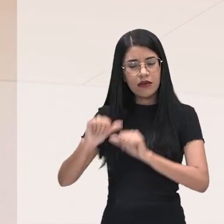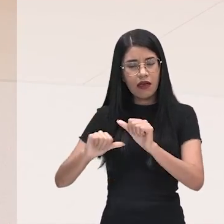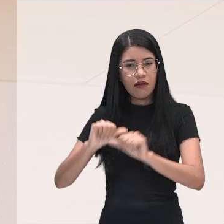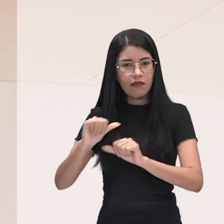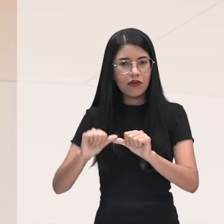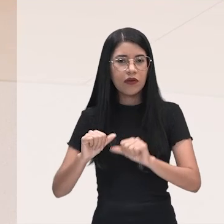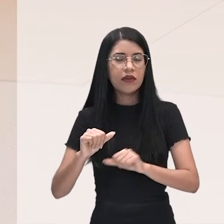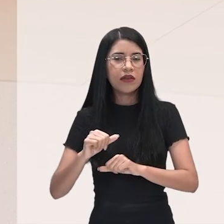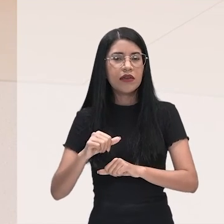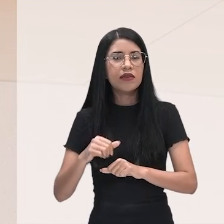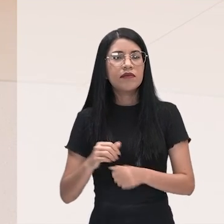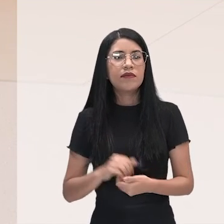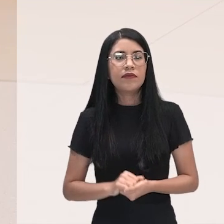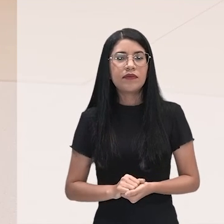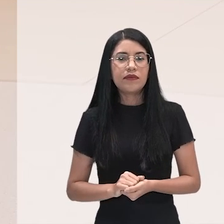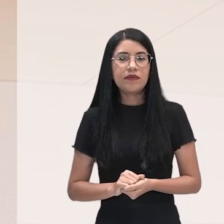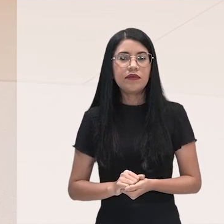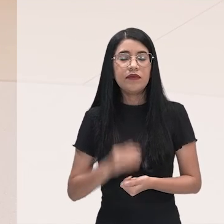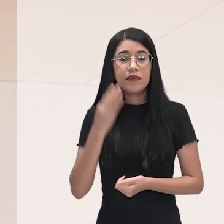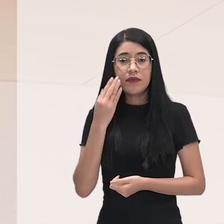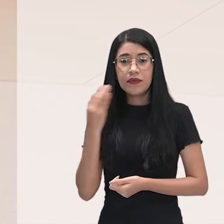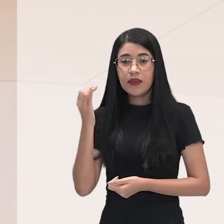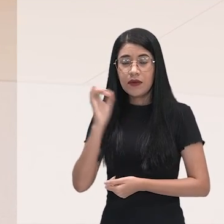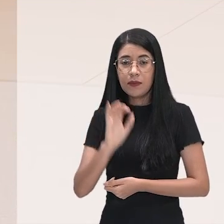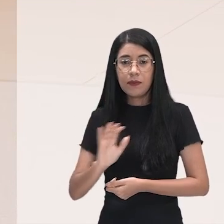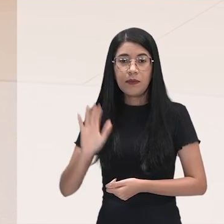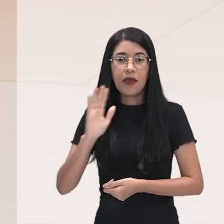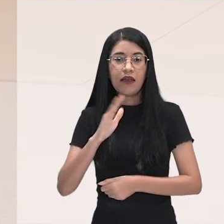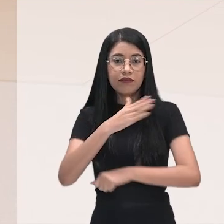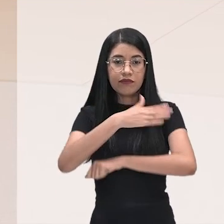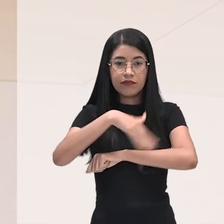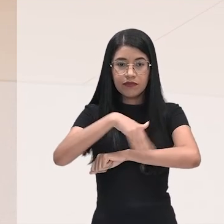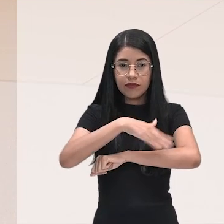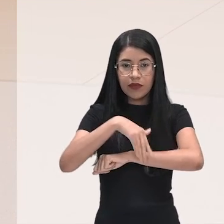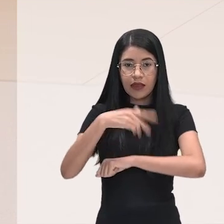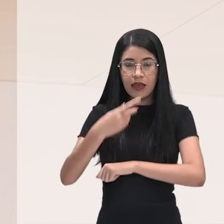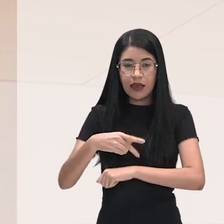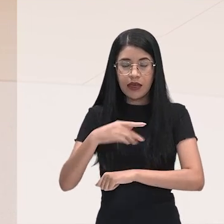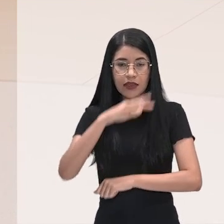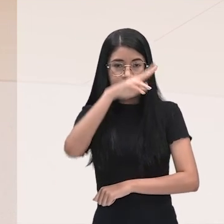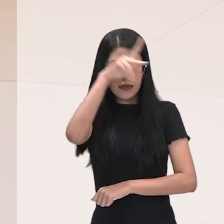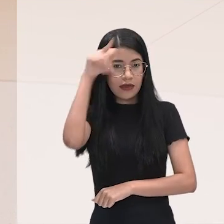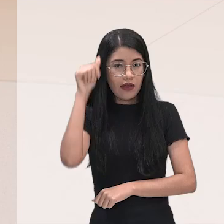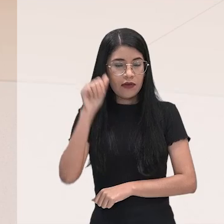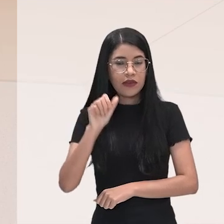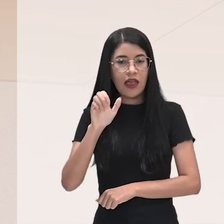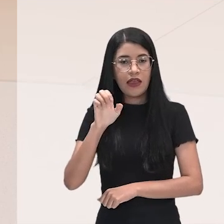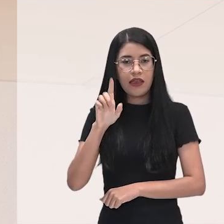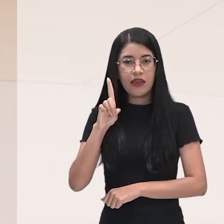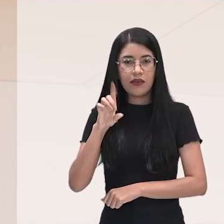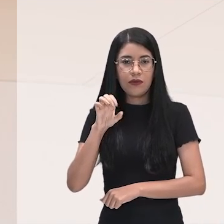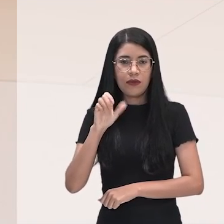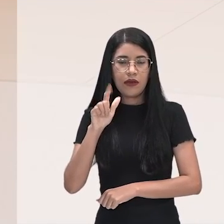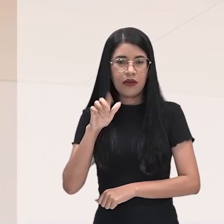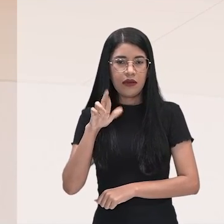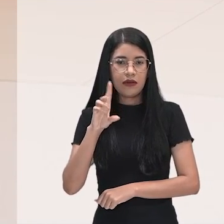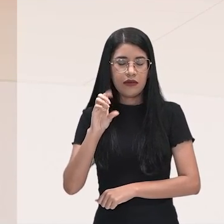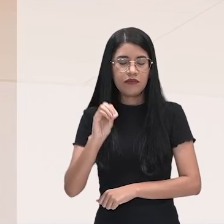que o homem vai mudando a forma de se relacionar com a natureza, muda também a forma produtiva, a gente vai tendo